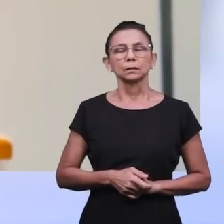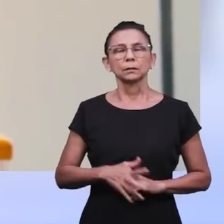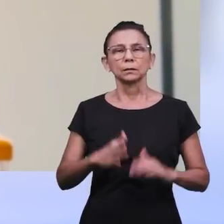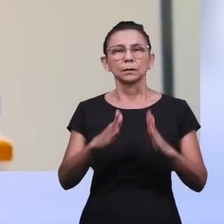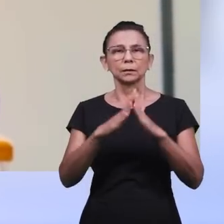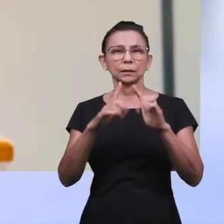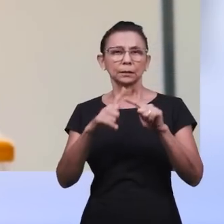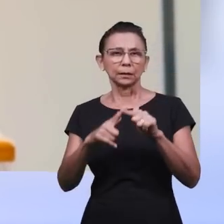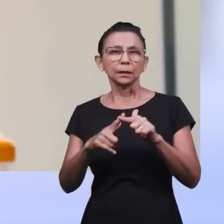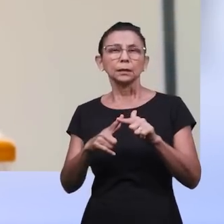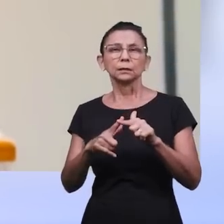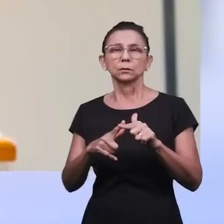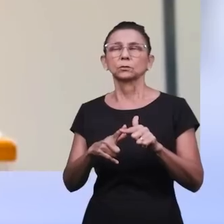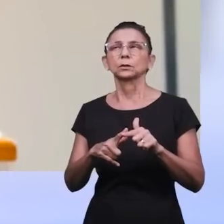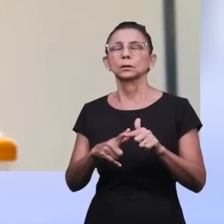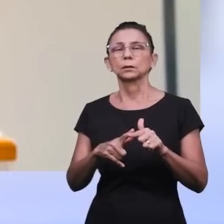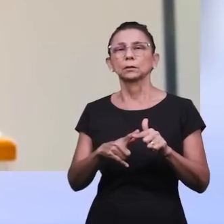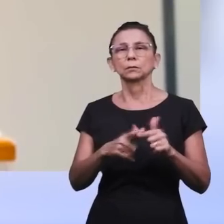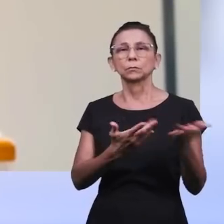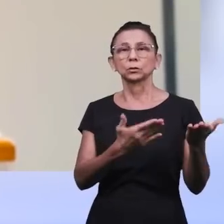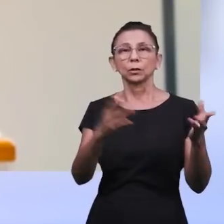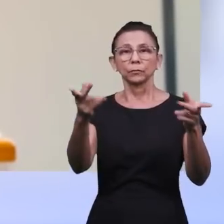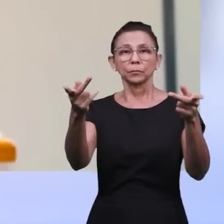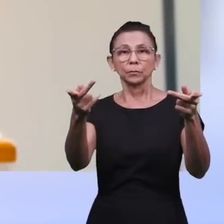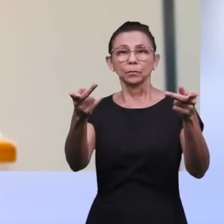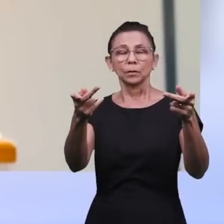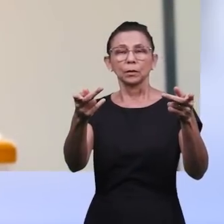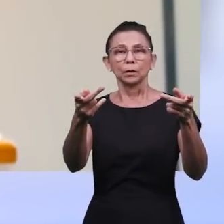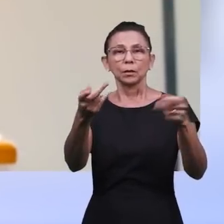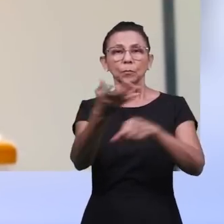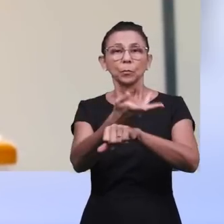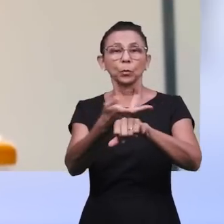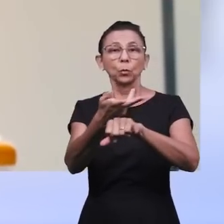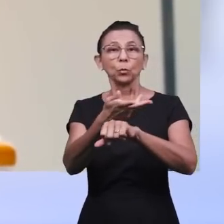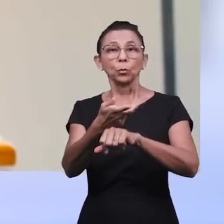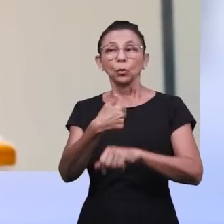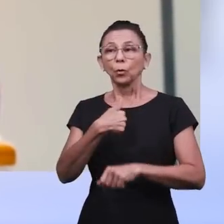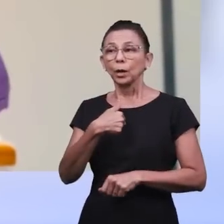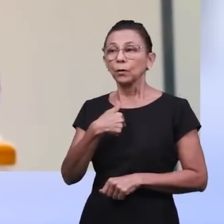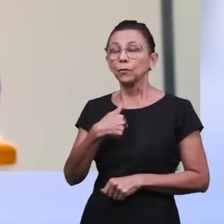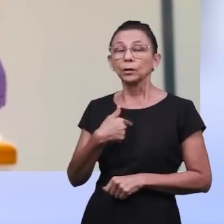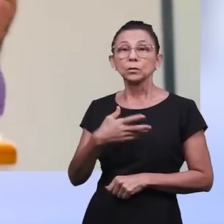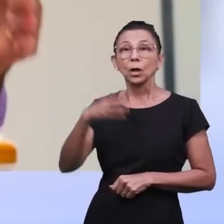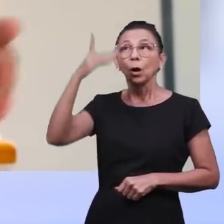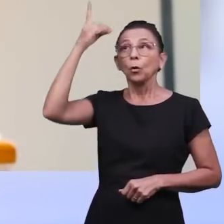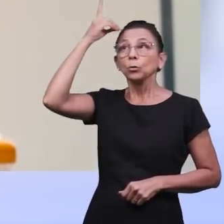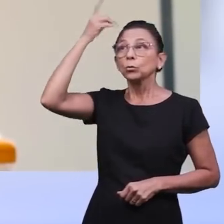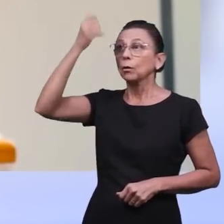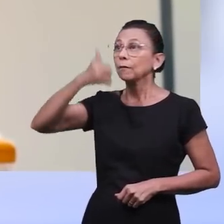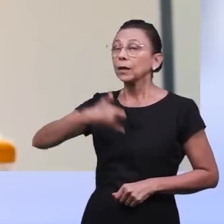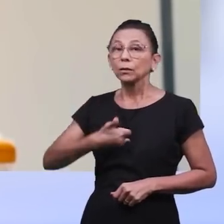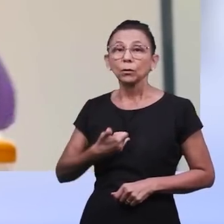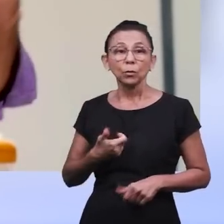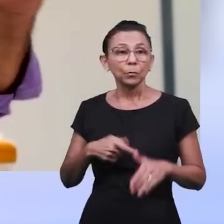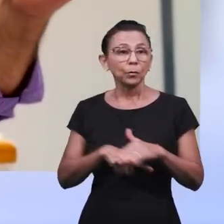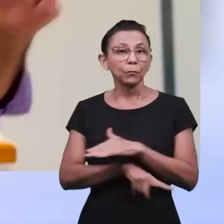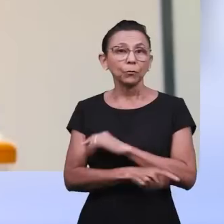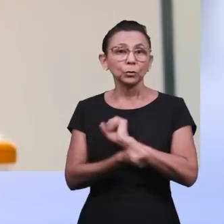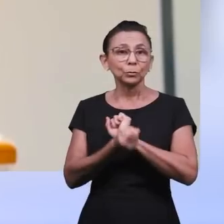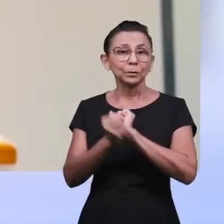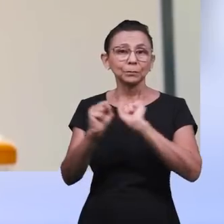depois, disse que se identificou com o dom e que recebeu uma grande libertação. Ela passou por um problema muito